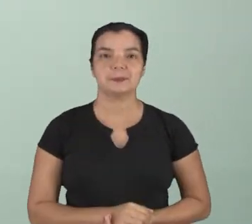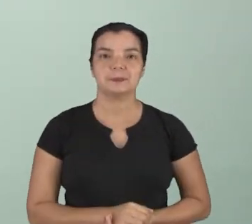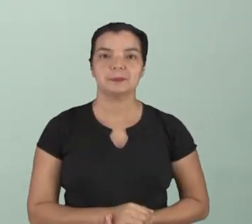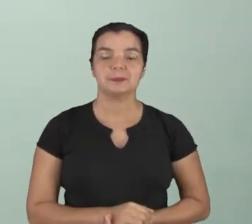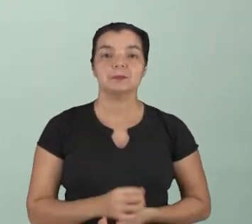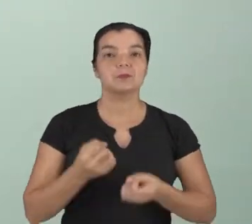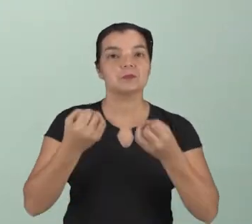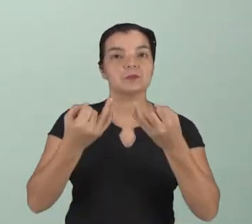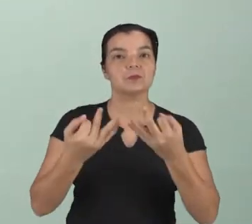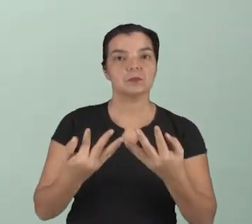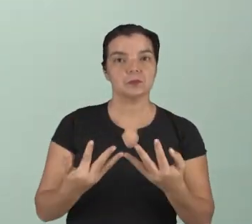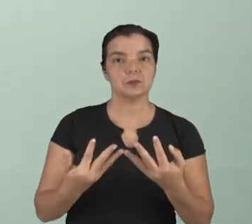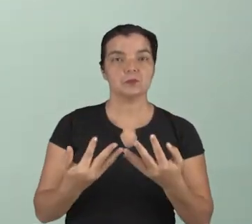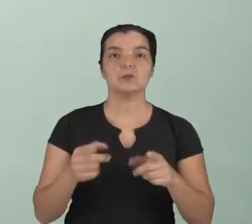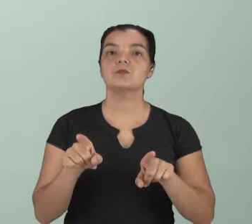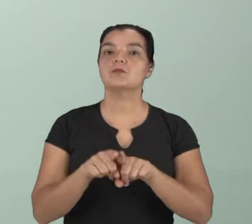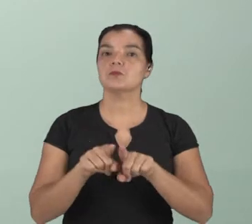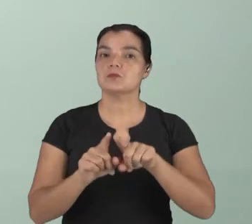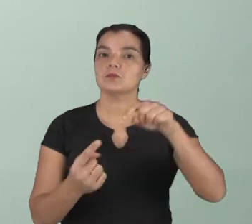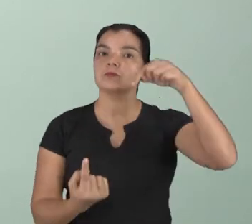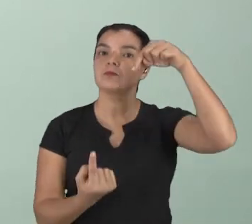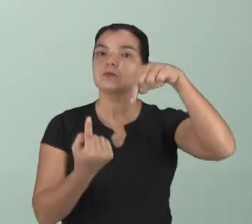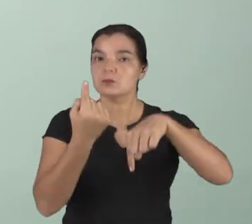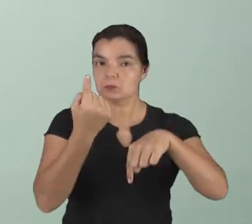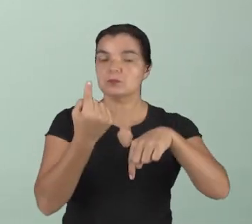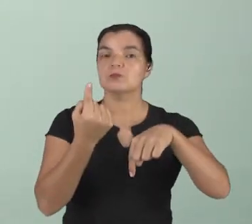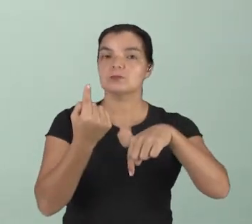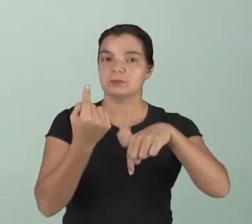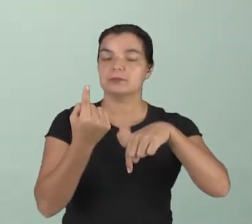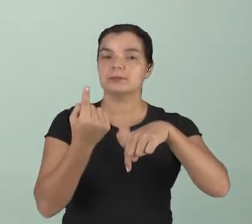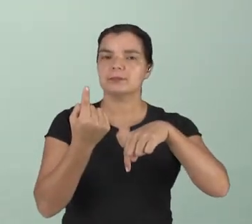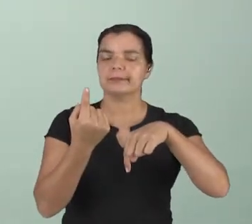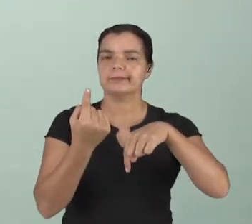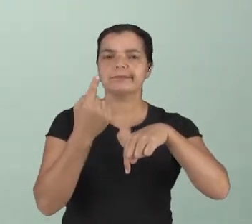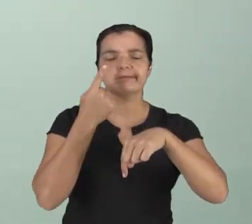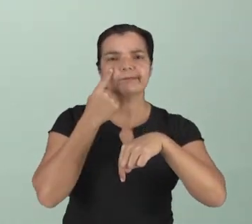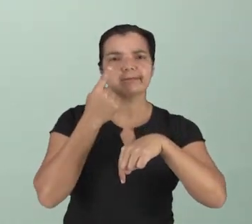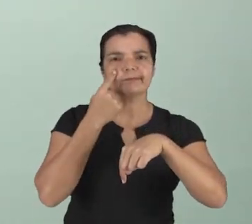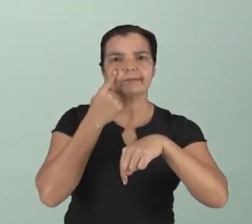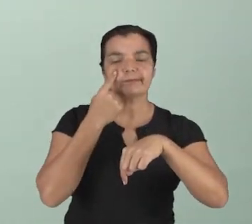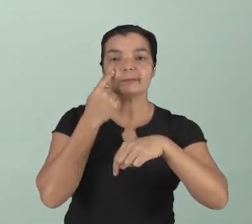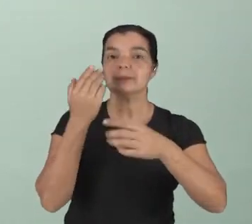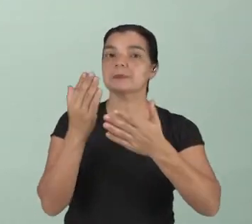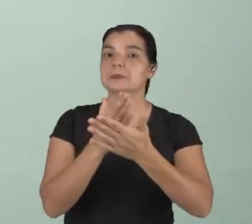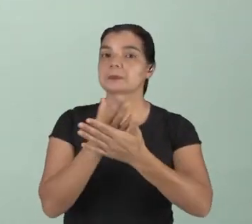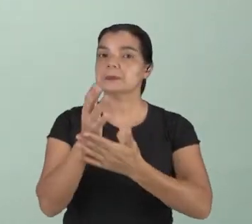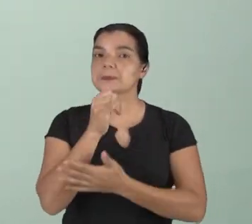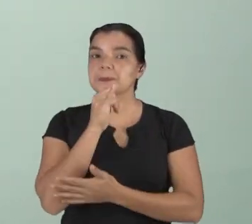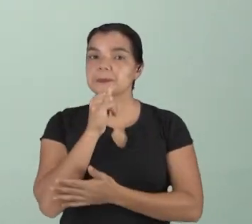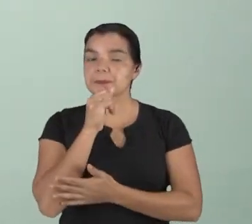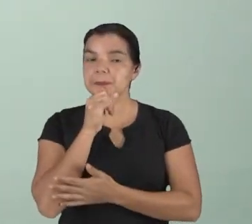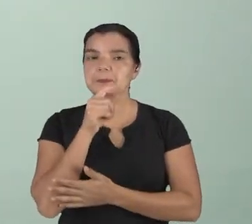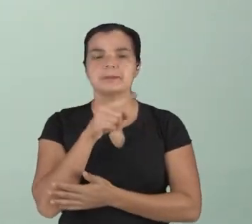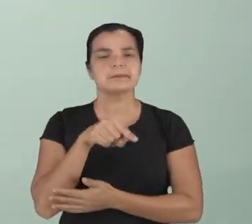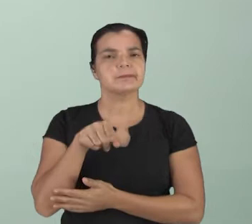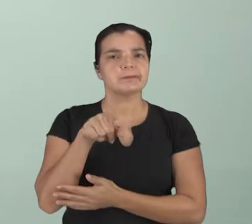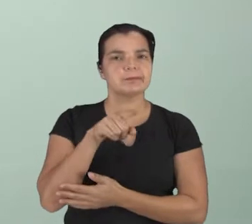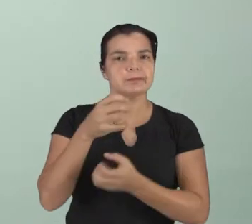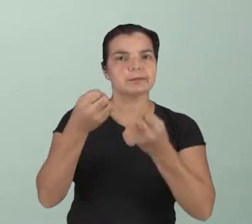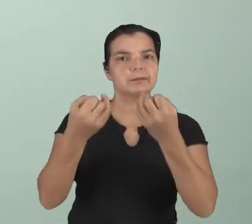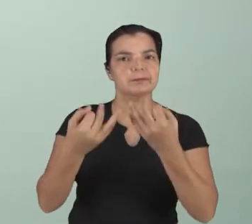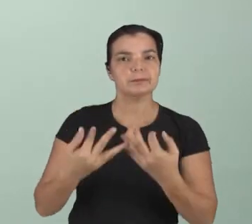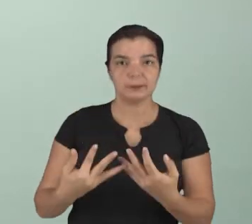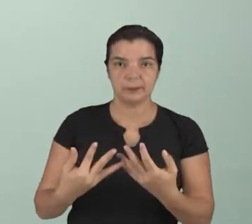quando a gente fala de proporcionalidade inversa, nós vamos ver alguns exemplos, mas quando nós vamos falar